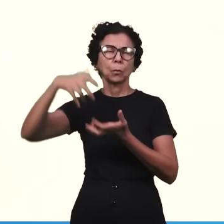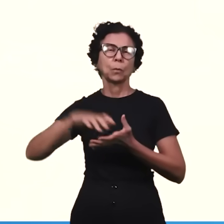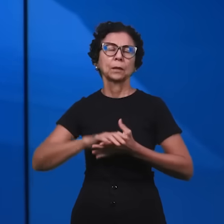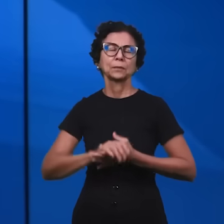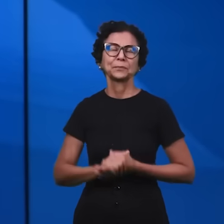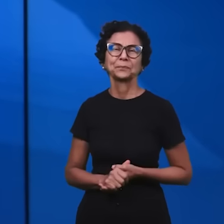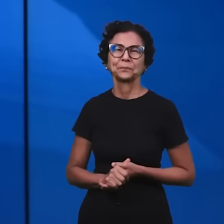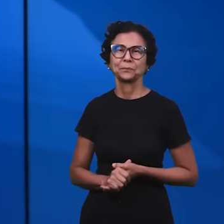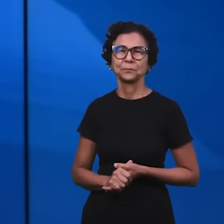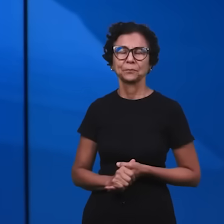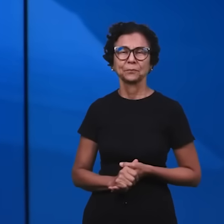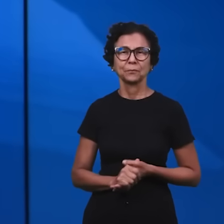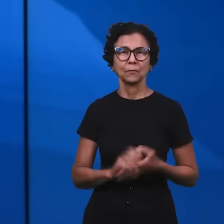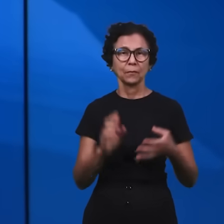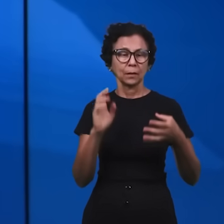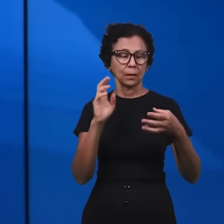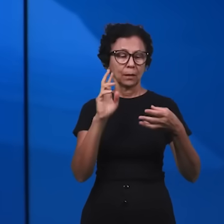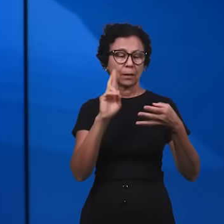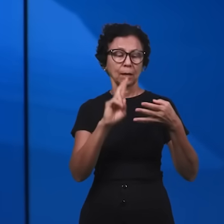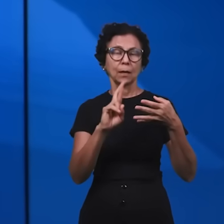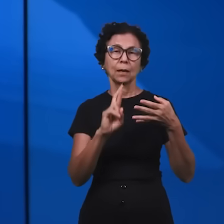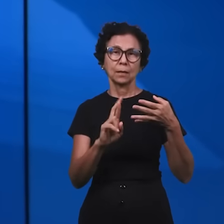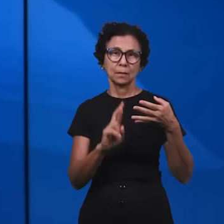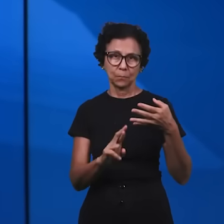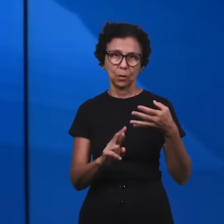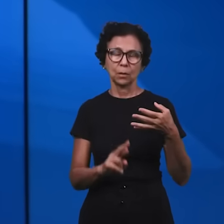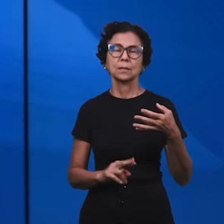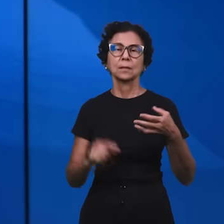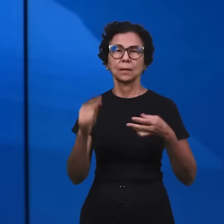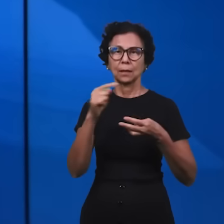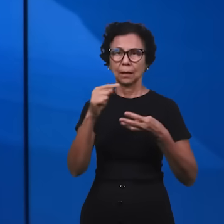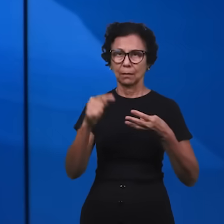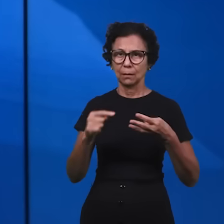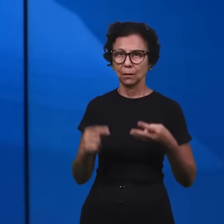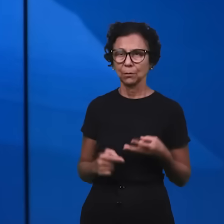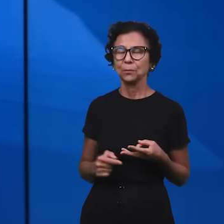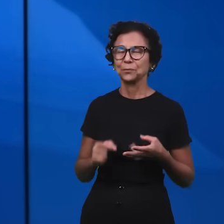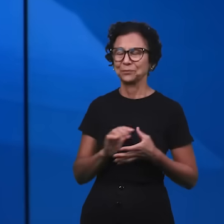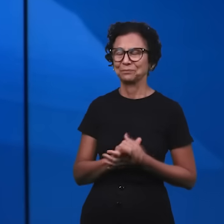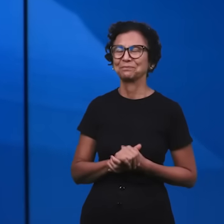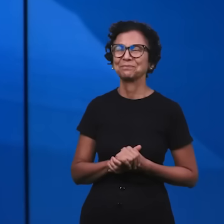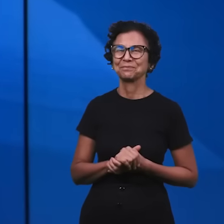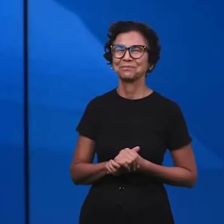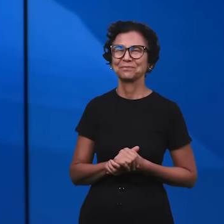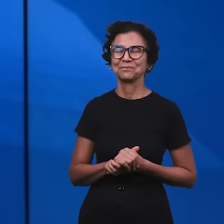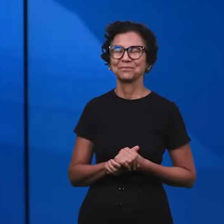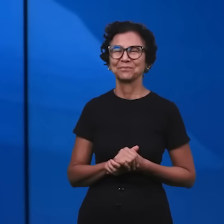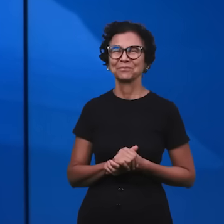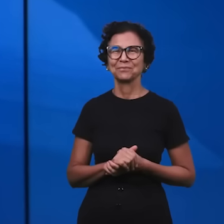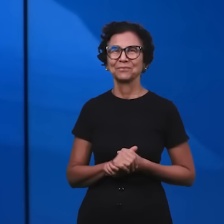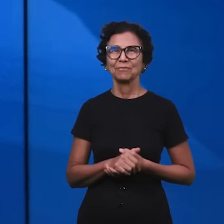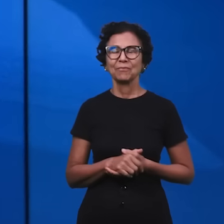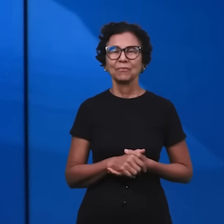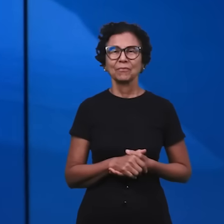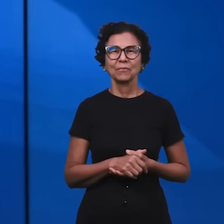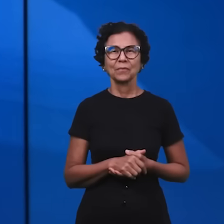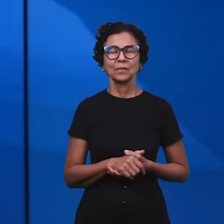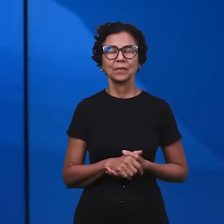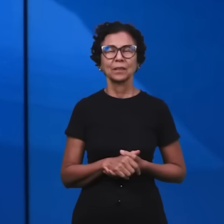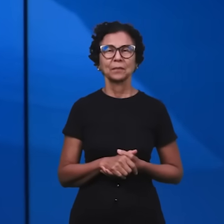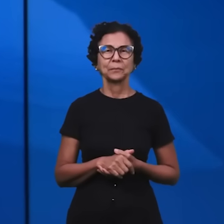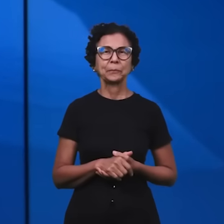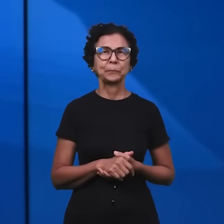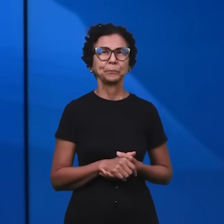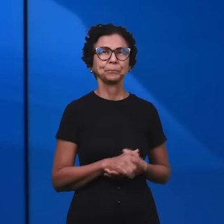ter uma resposta para cada uma das letras, ou seja, das tarefas que os irmãos encontraram na pergunta,